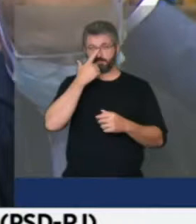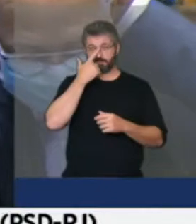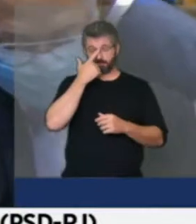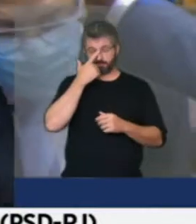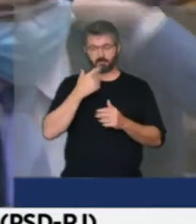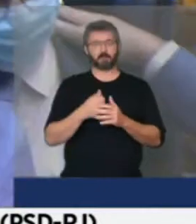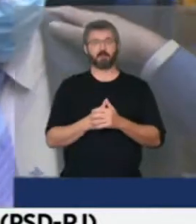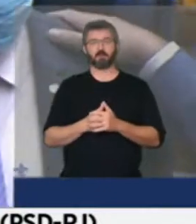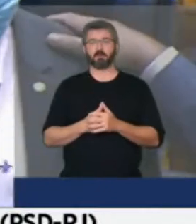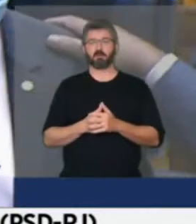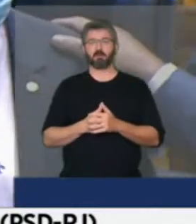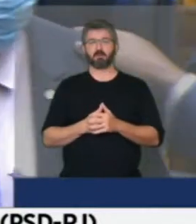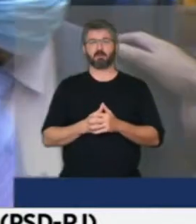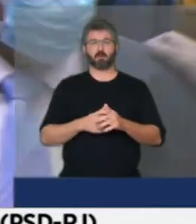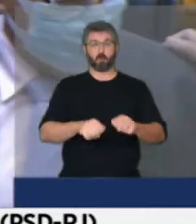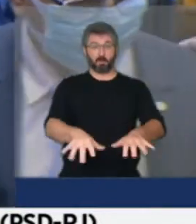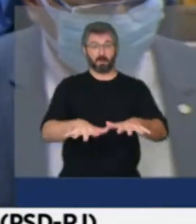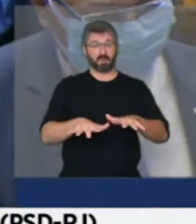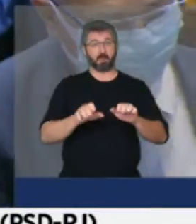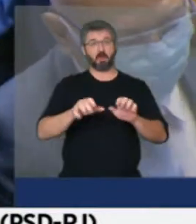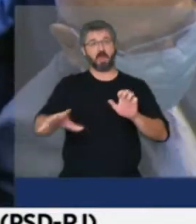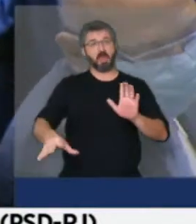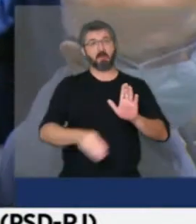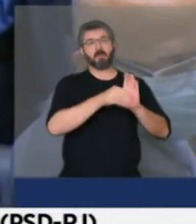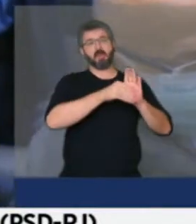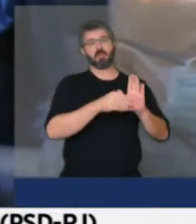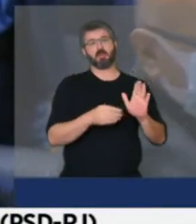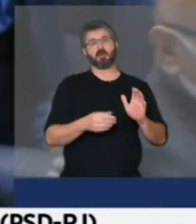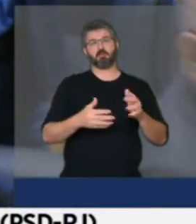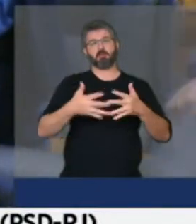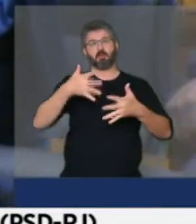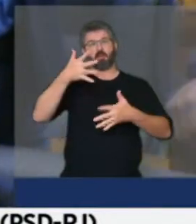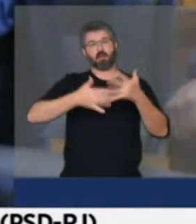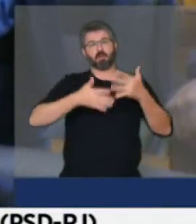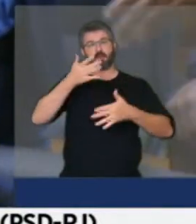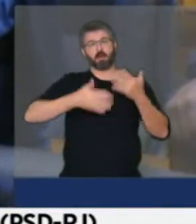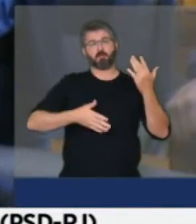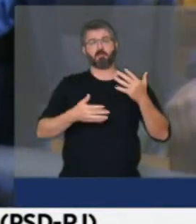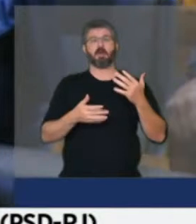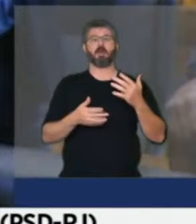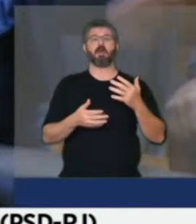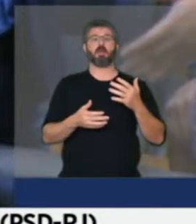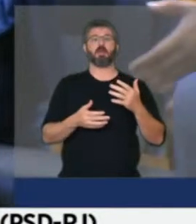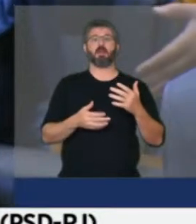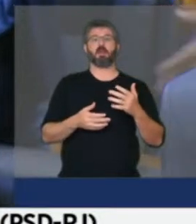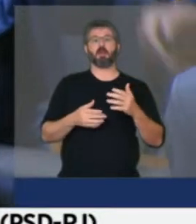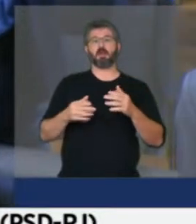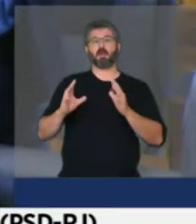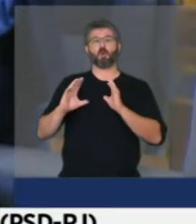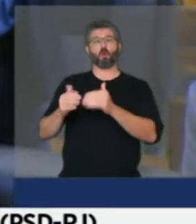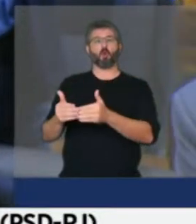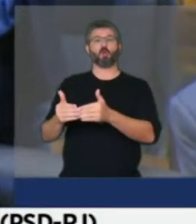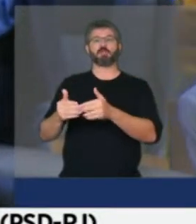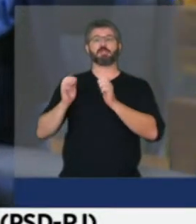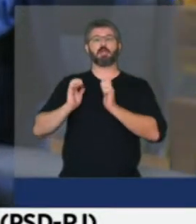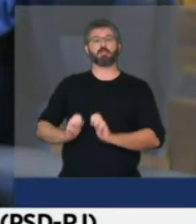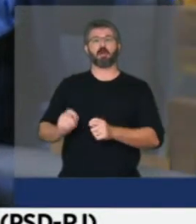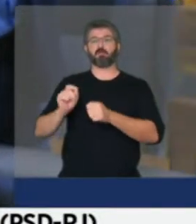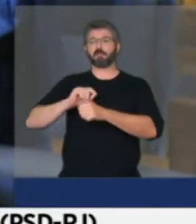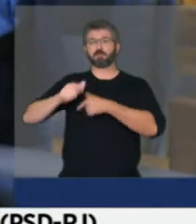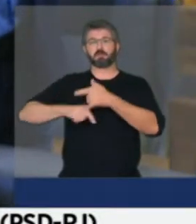Possibilidade de emendamento em plenário, desvirtuando o processo instruído ao longo de todo o Conselho